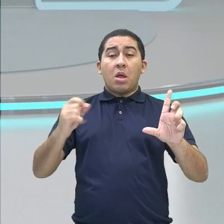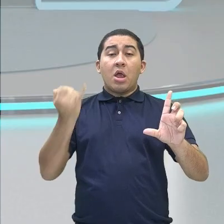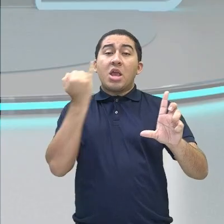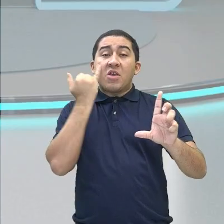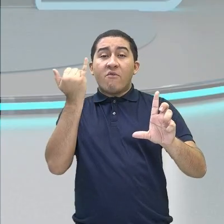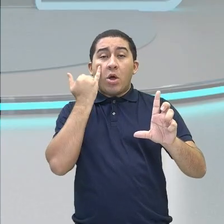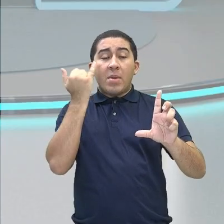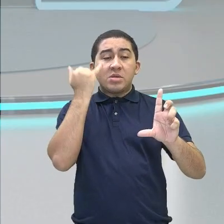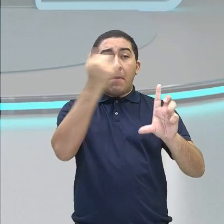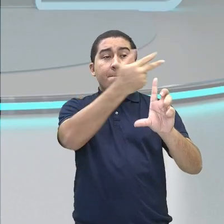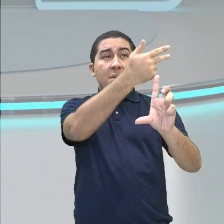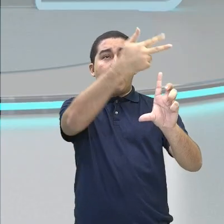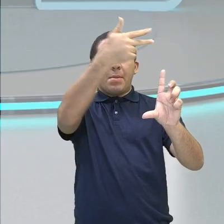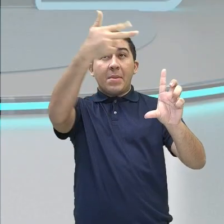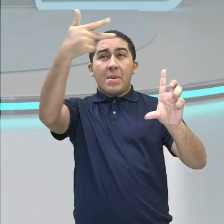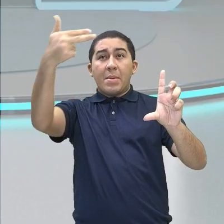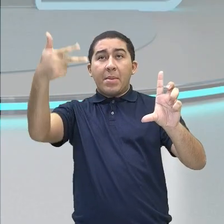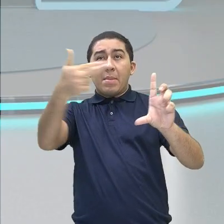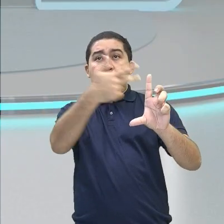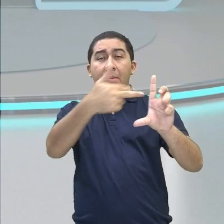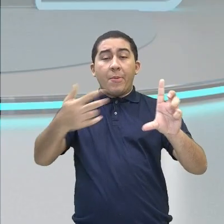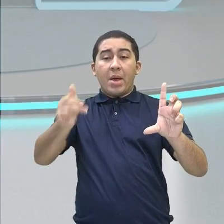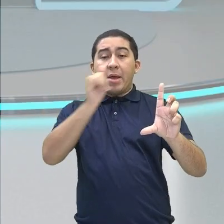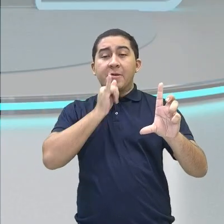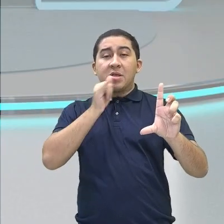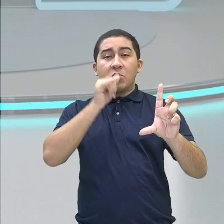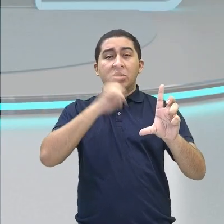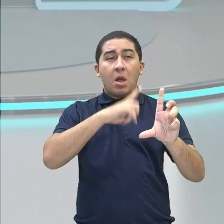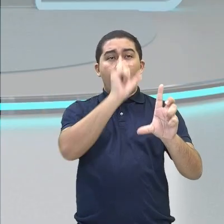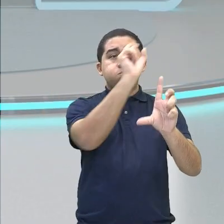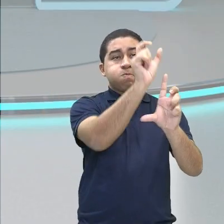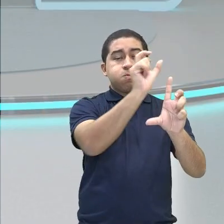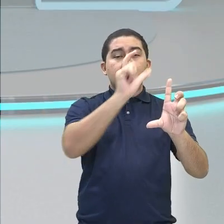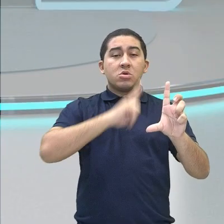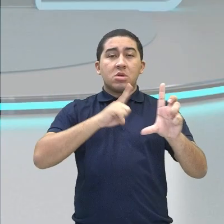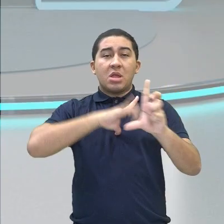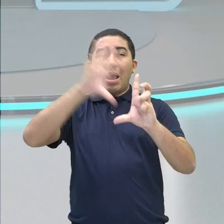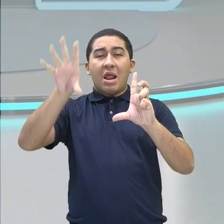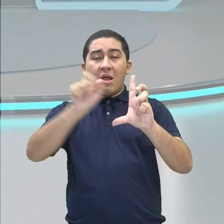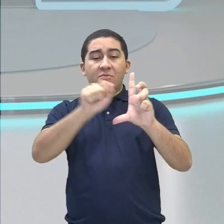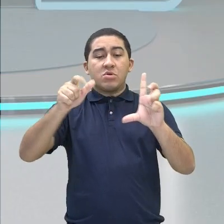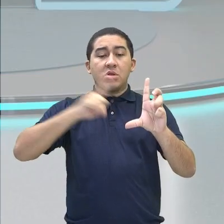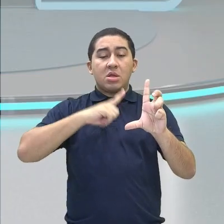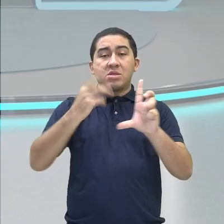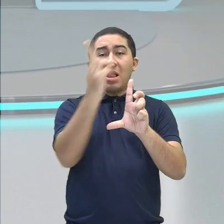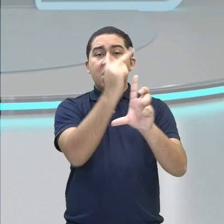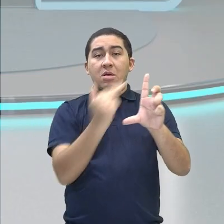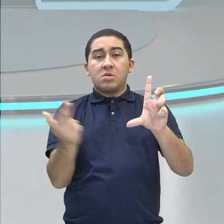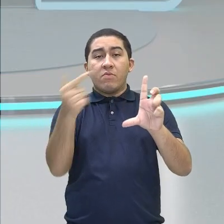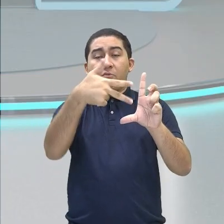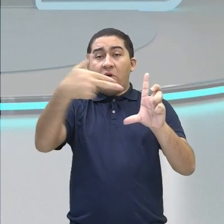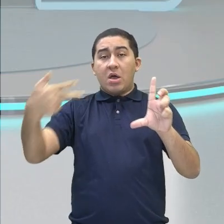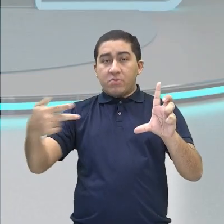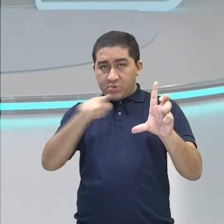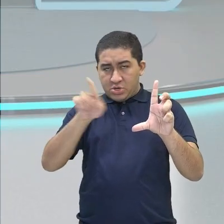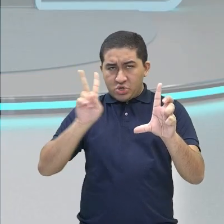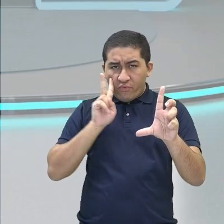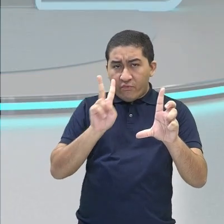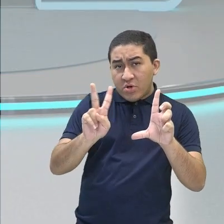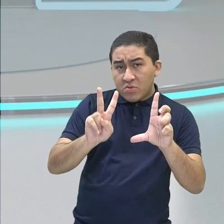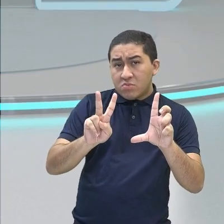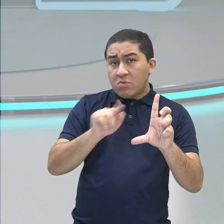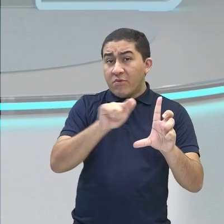de informações organizadas com ícones, com gráficos e desenhos. Você já viu? E você